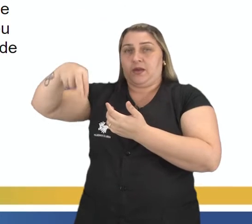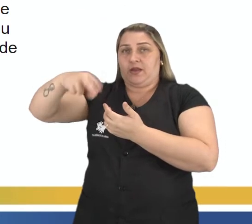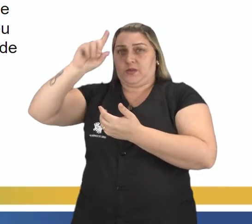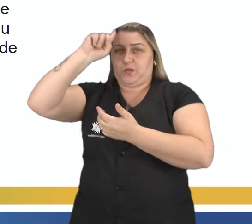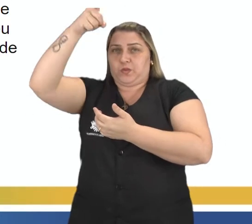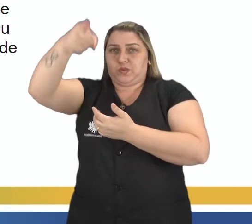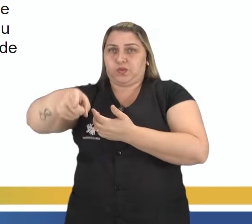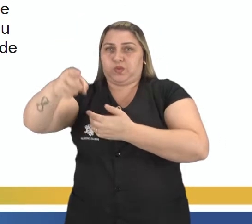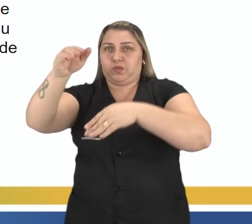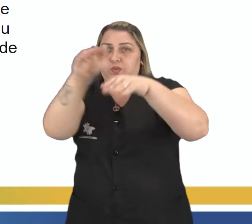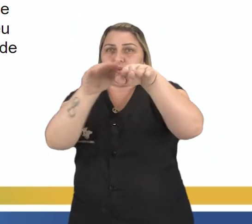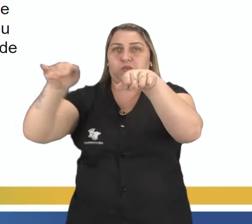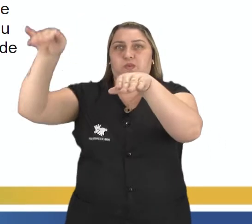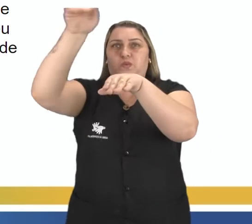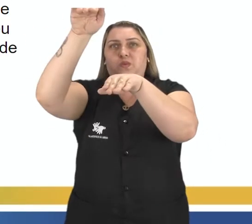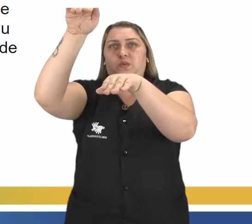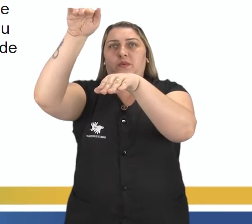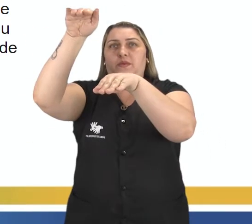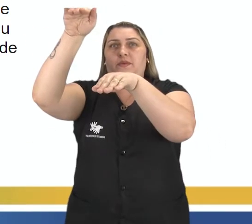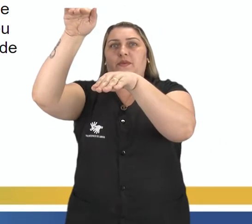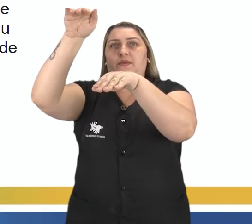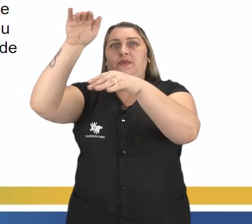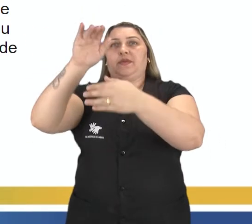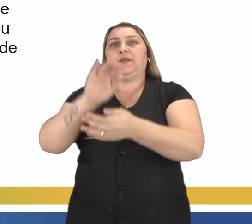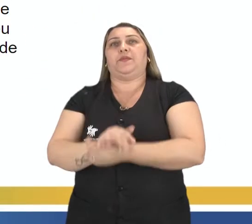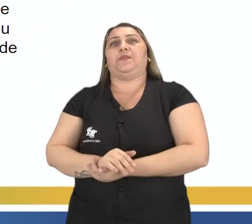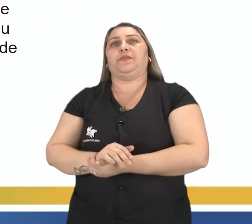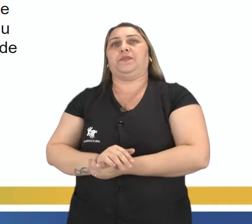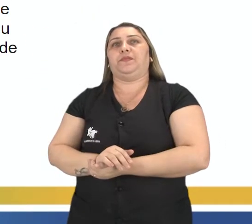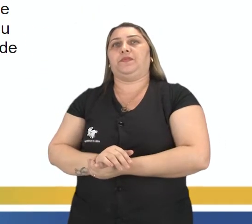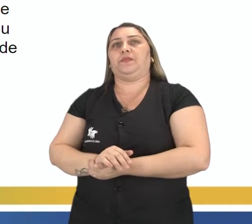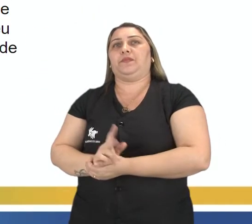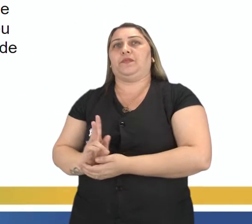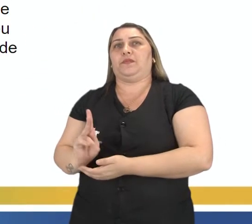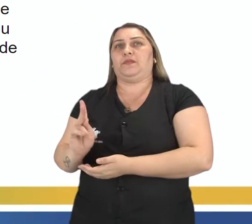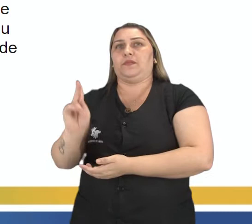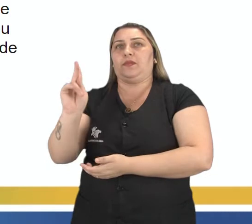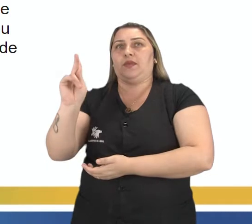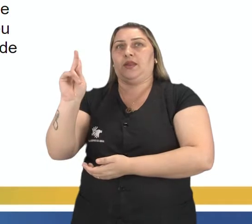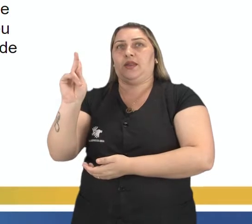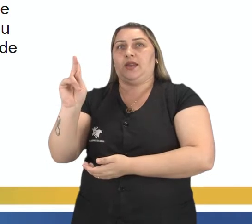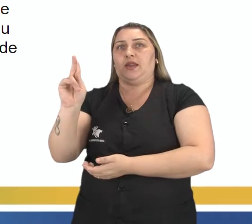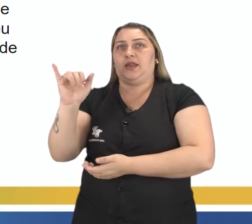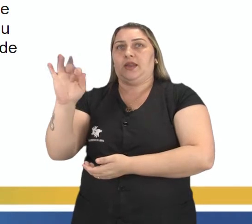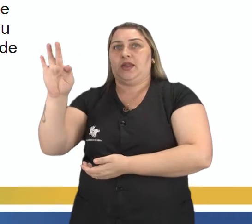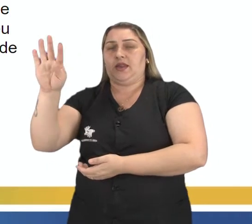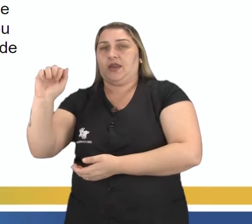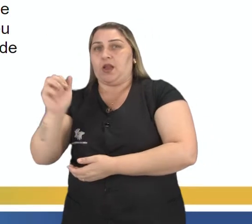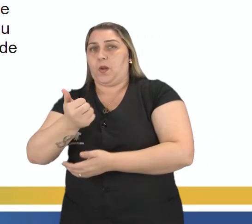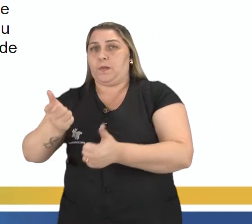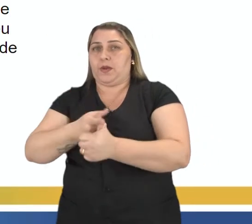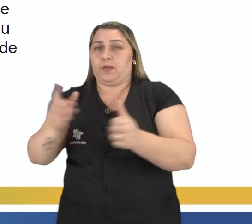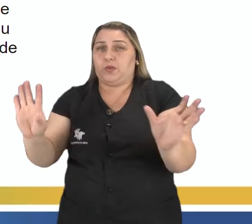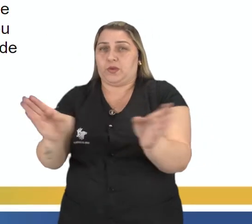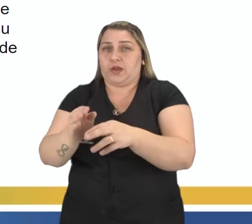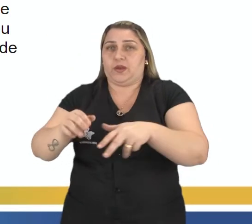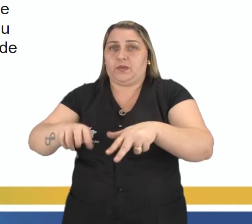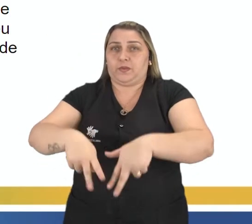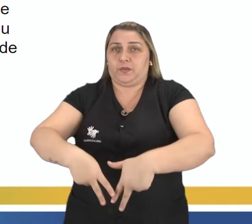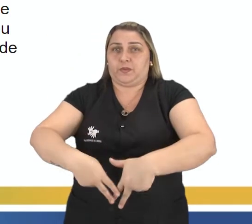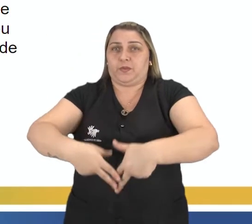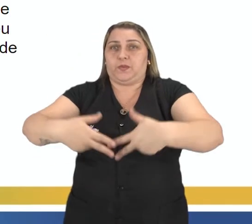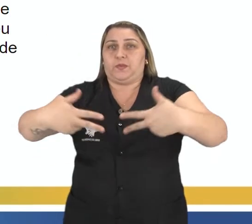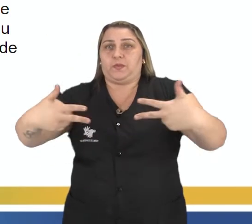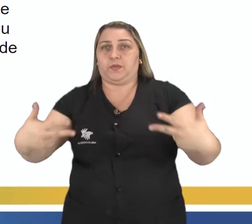supremo, e o Sudiatra Keita, né? Que ele vai ser o primeiro a juntar aí essas etnias, como eu falei